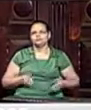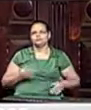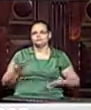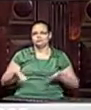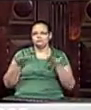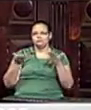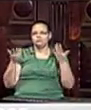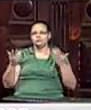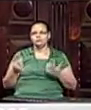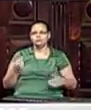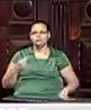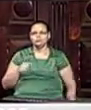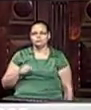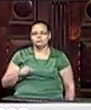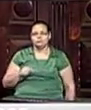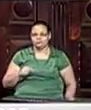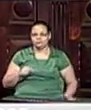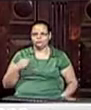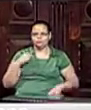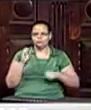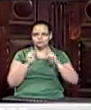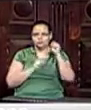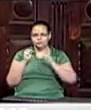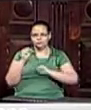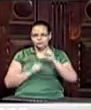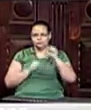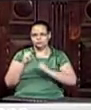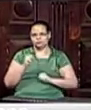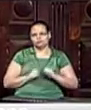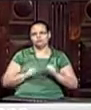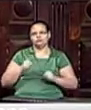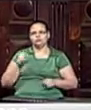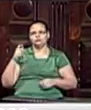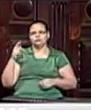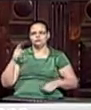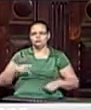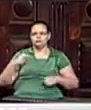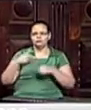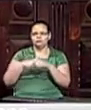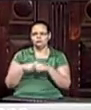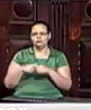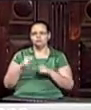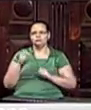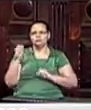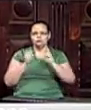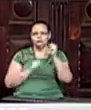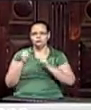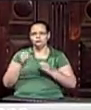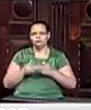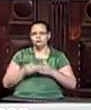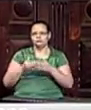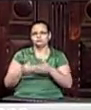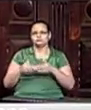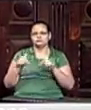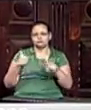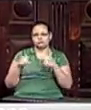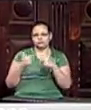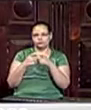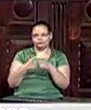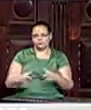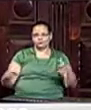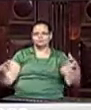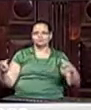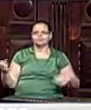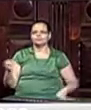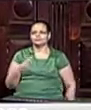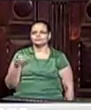fiscal para o soerguimento da indústria do petróleo, da indústria naval, gerando empregos, distribuindo rendas, etc.